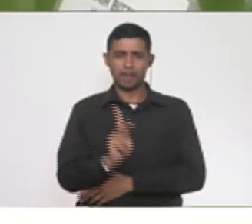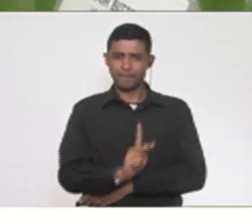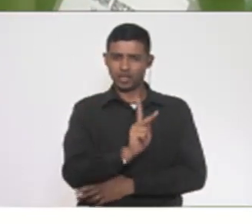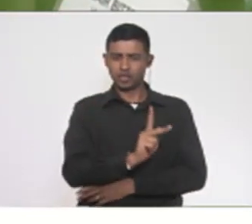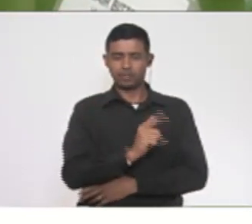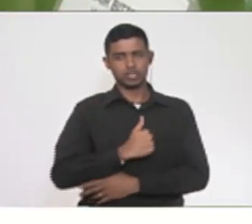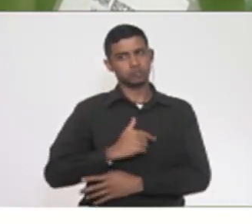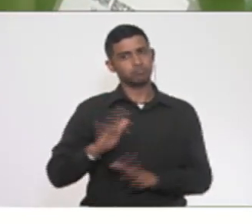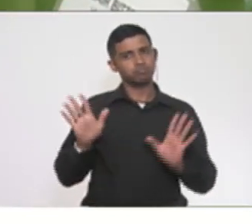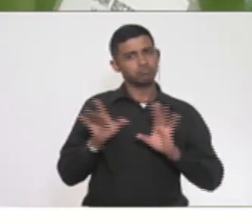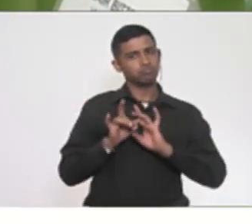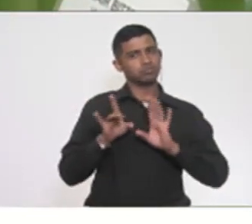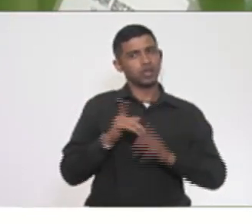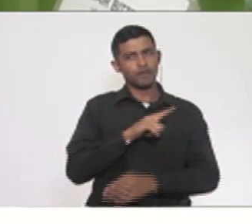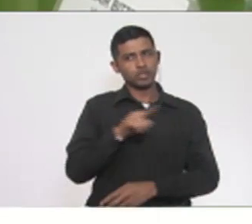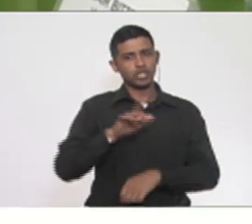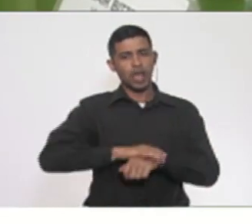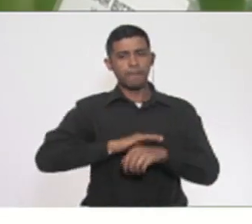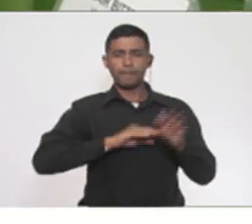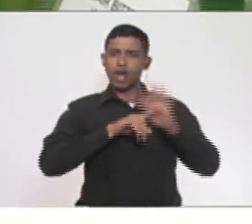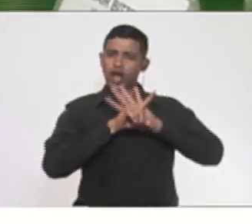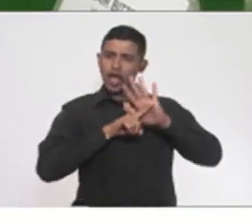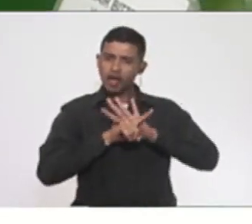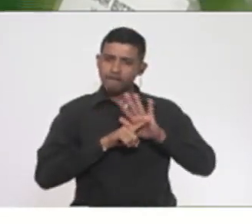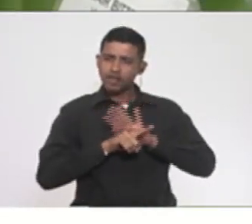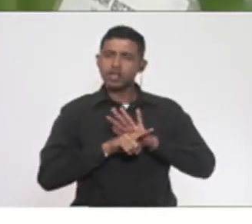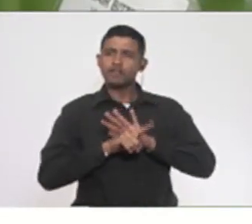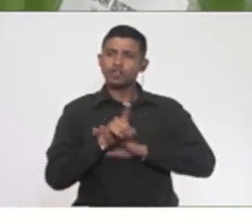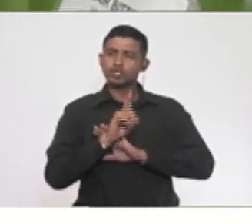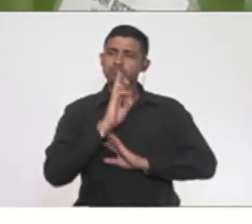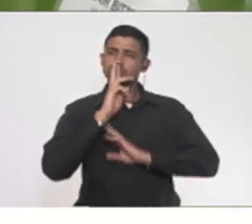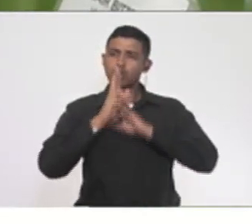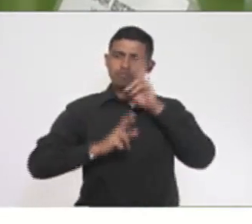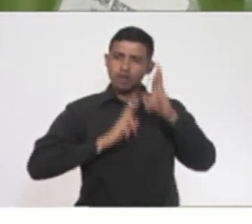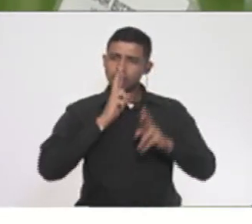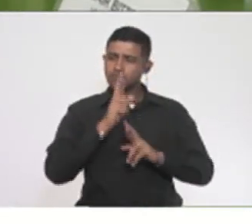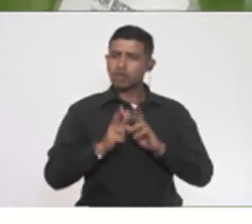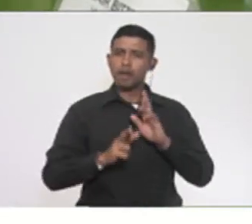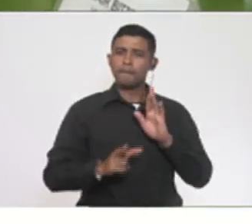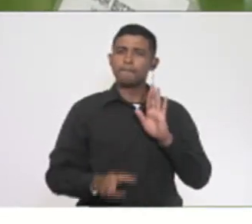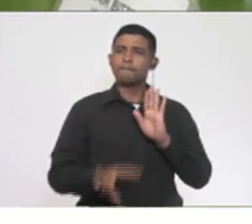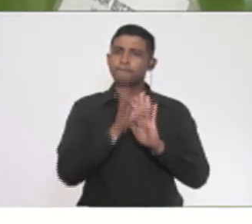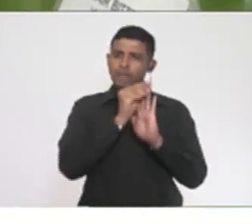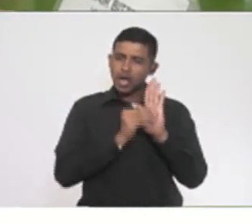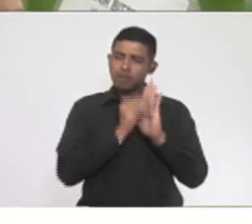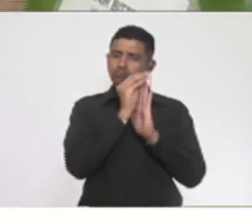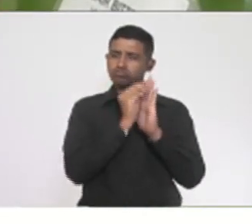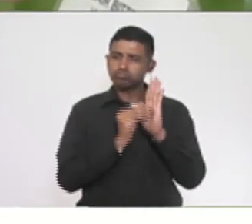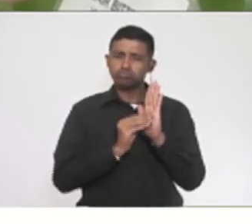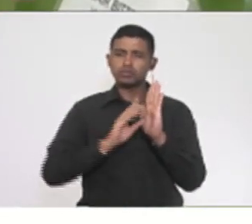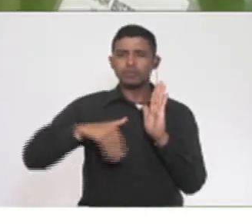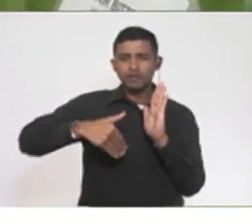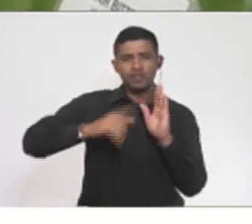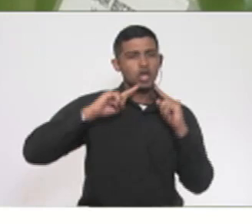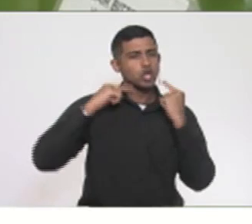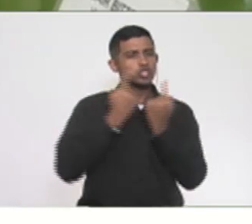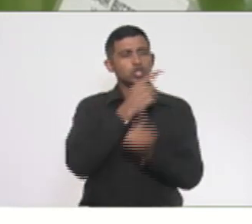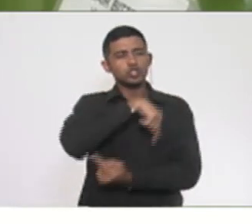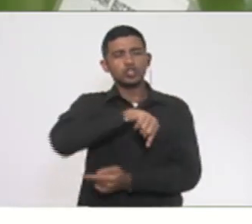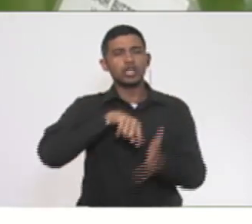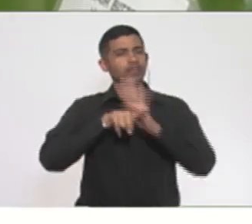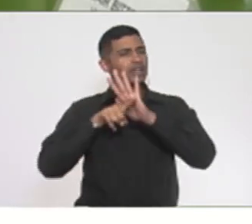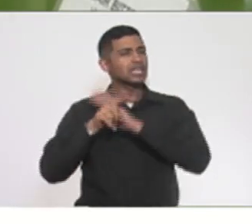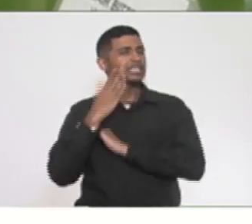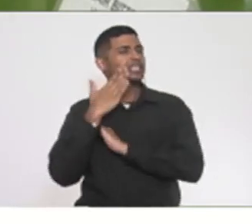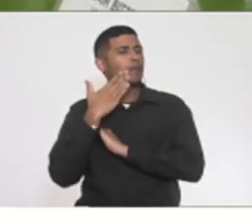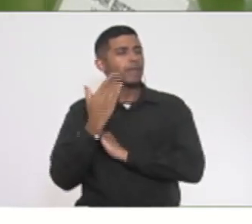no ar para que o senhor avalie e seja pertinente colocar isso na pauta na próxima reunião, para a gente avaliar como é que essa taxa